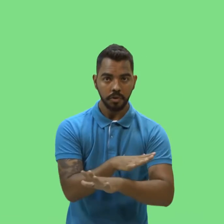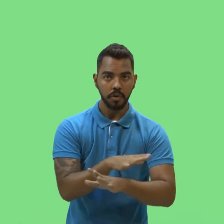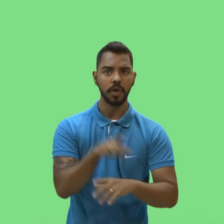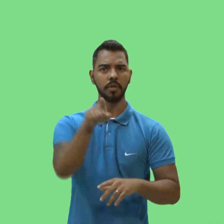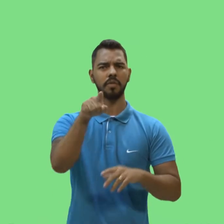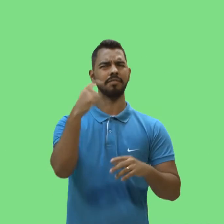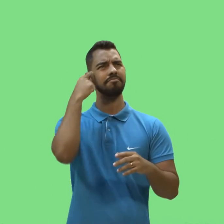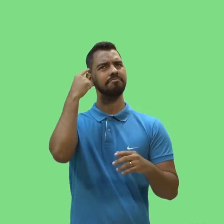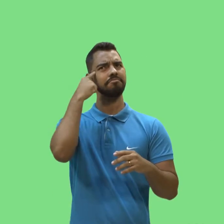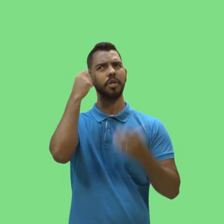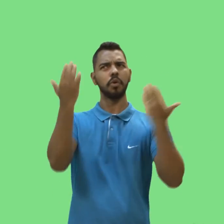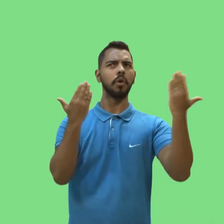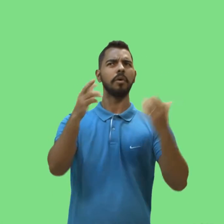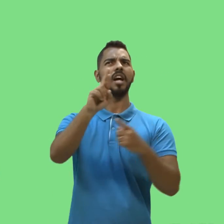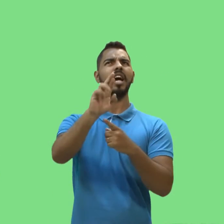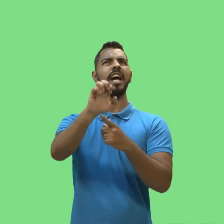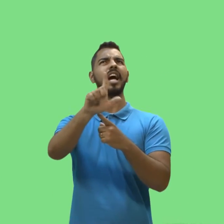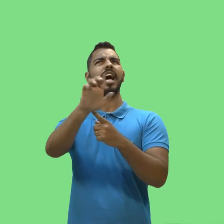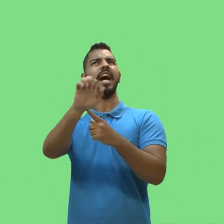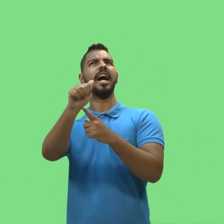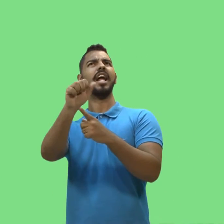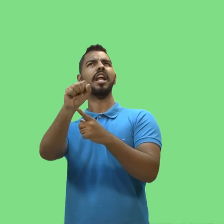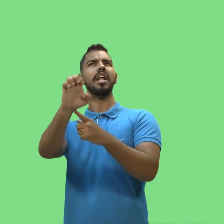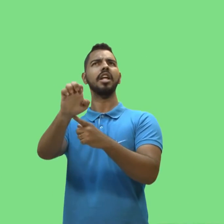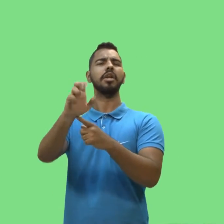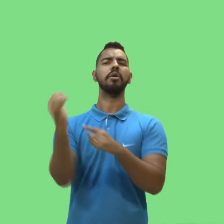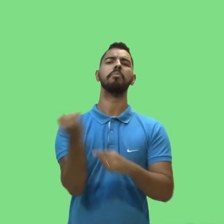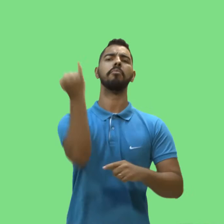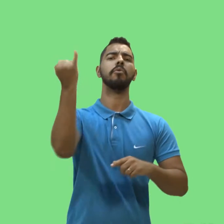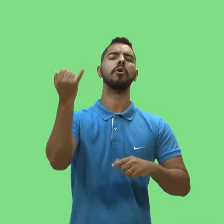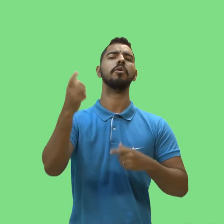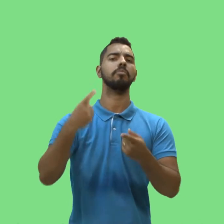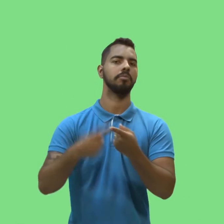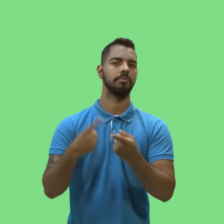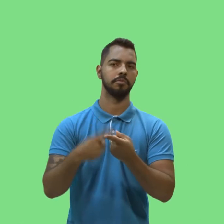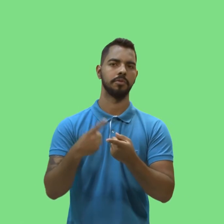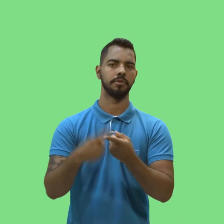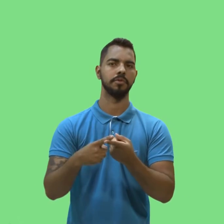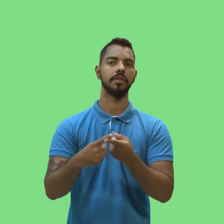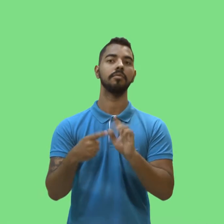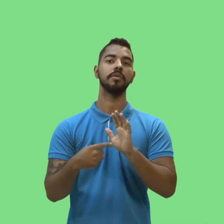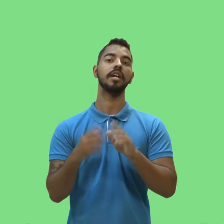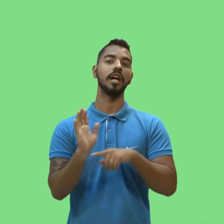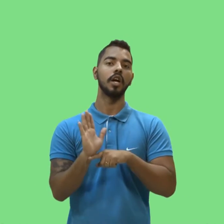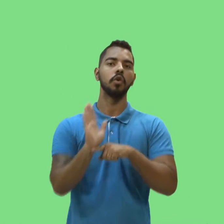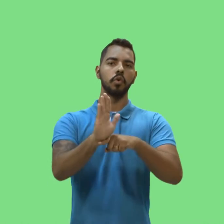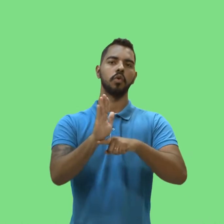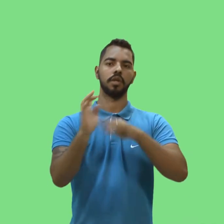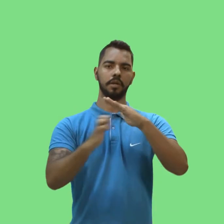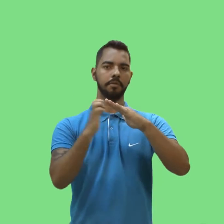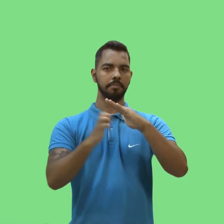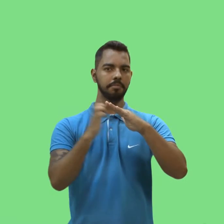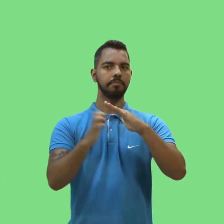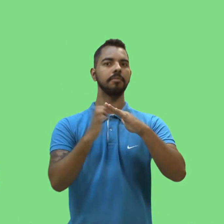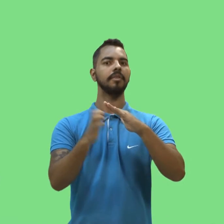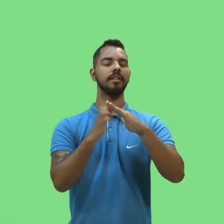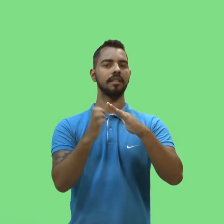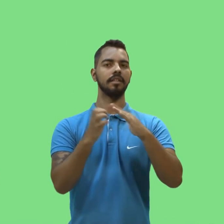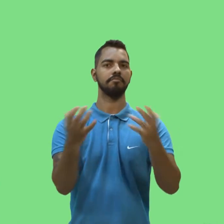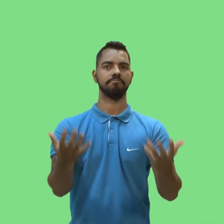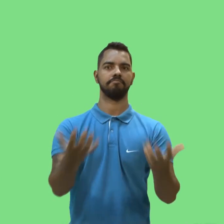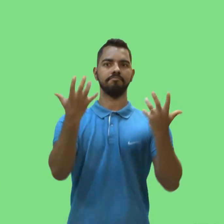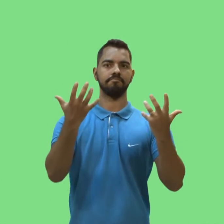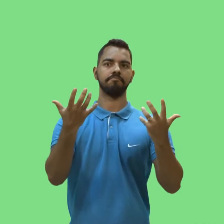finalidade. Ao final da aula, você vai estar apto para a redação desse tipo de texto e também